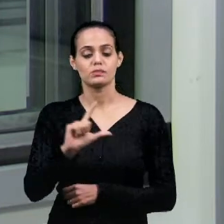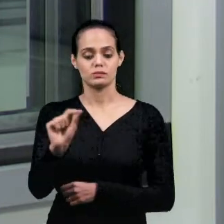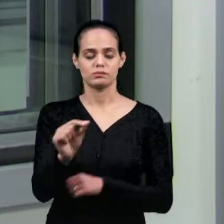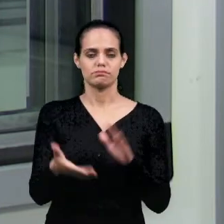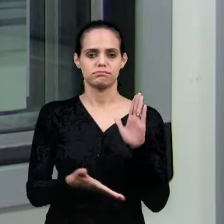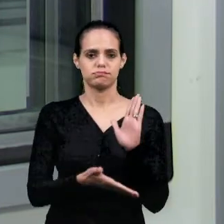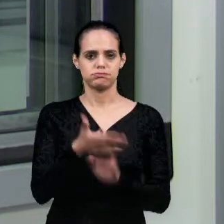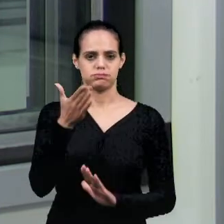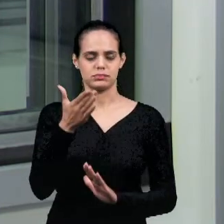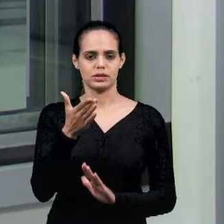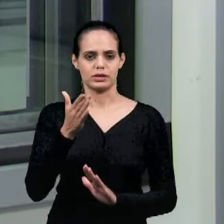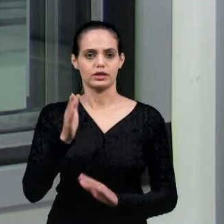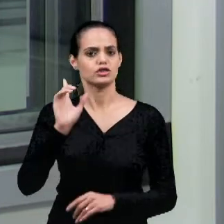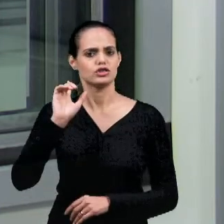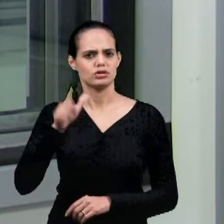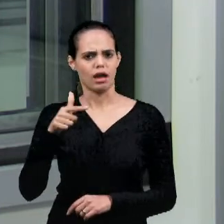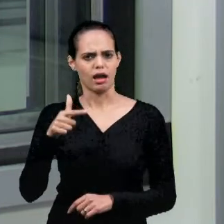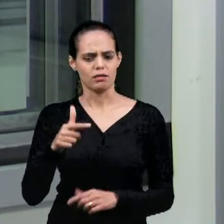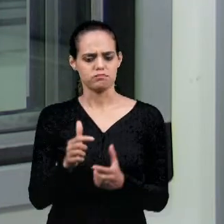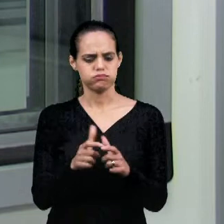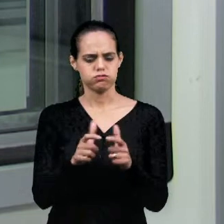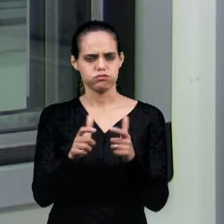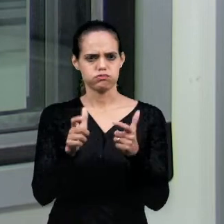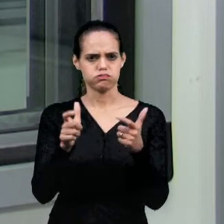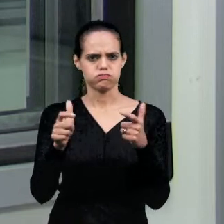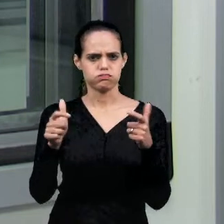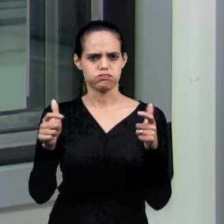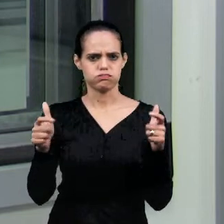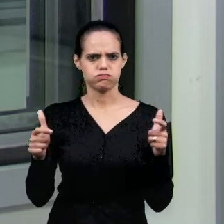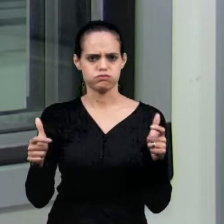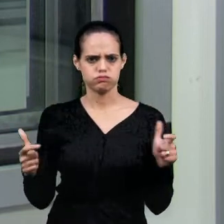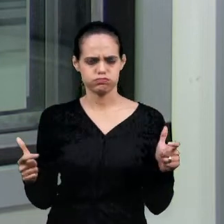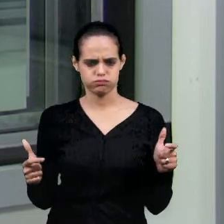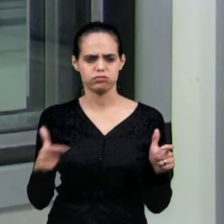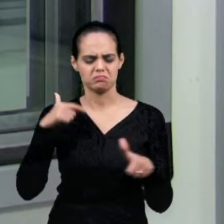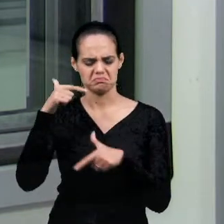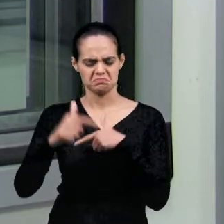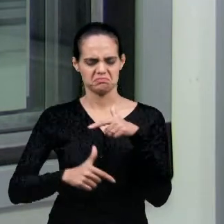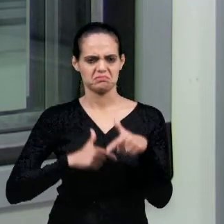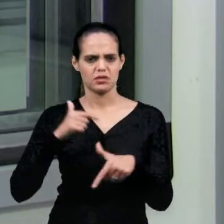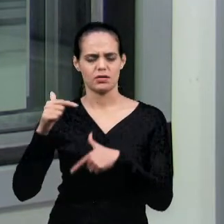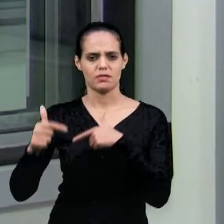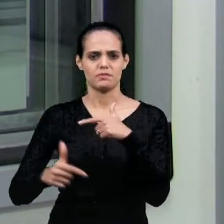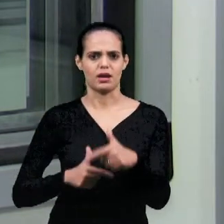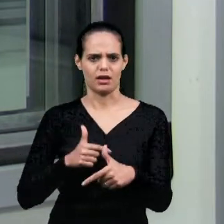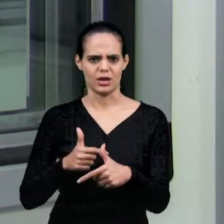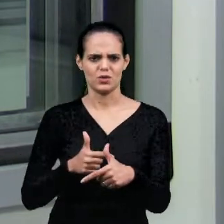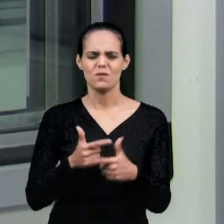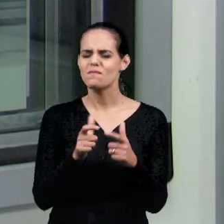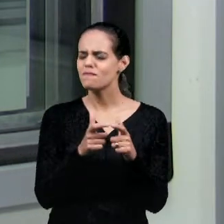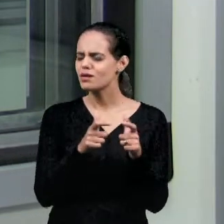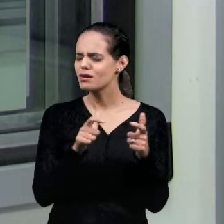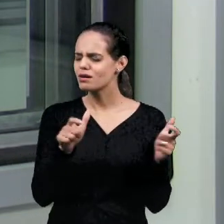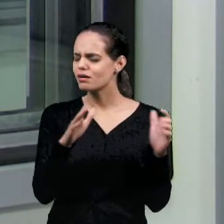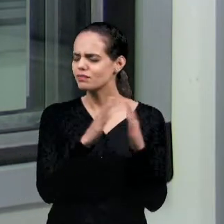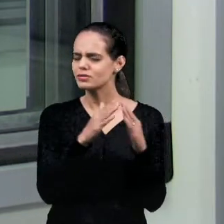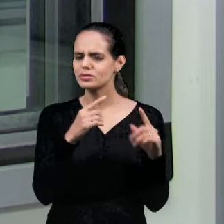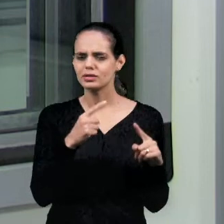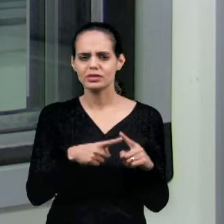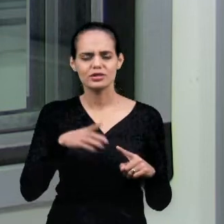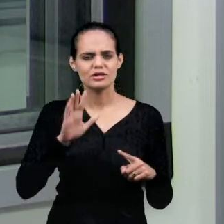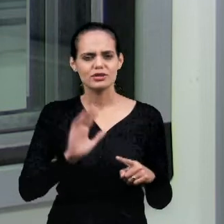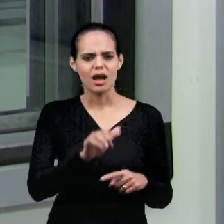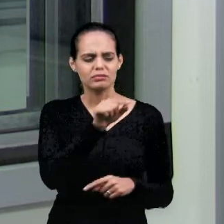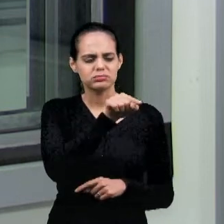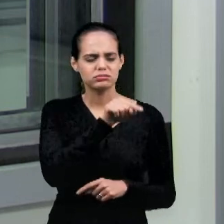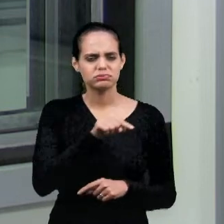nós já tínhamos um grande número de trabalho, e quando eu deixei os trabalhos lá em Terra Vermelha, já eram várias igrejas em Terra Vermelha. Quem